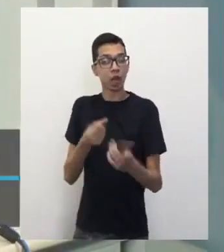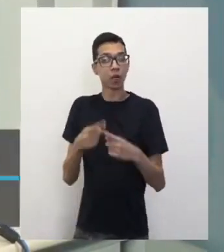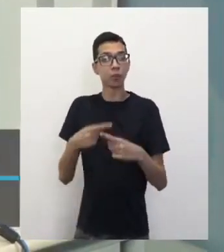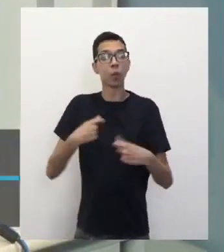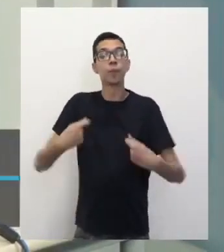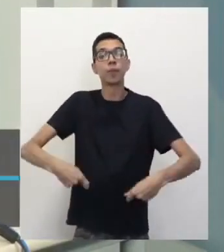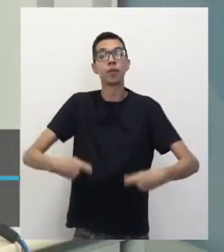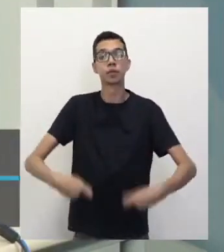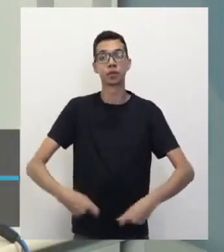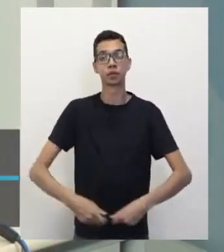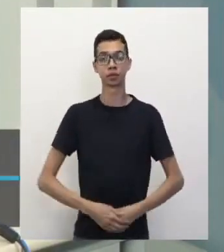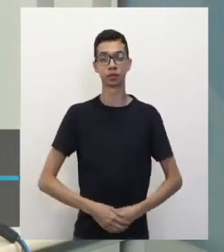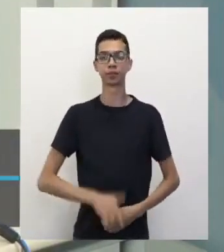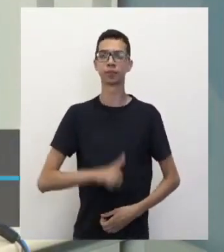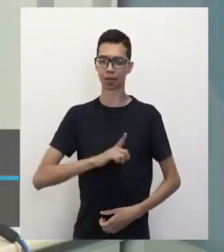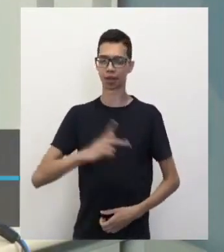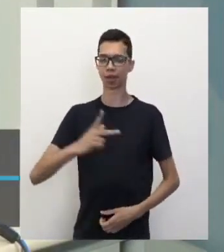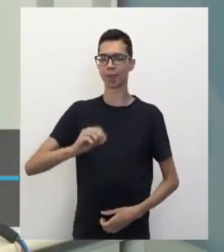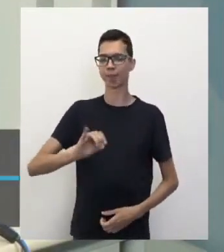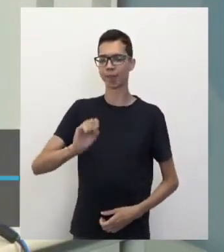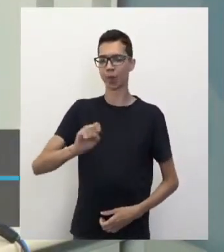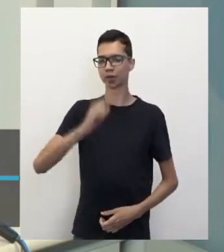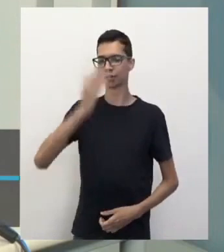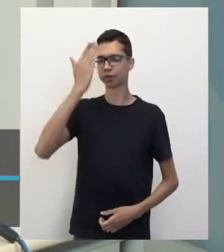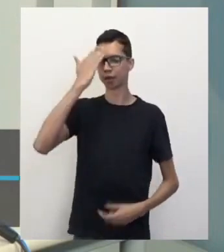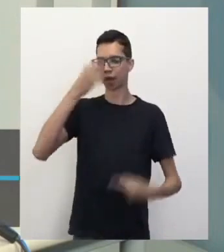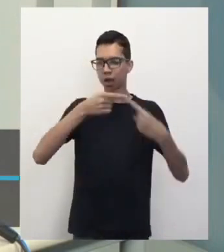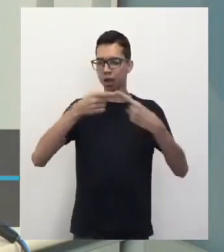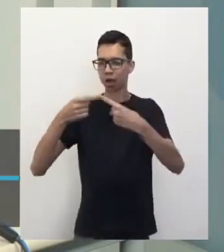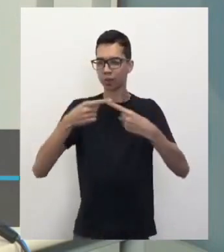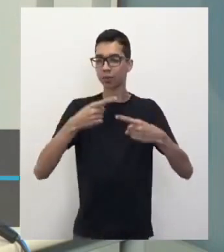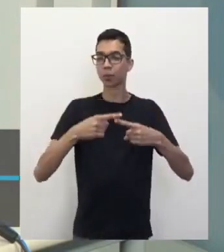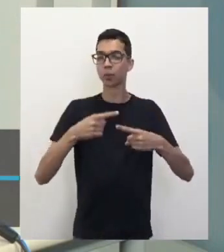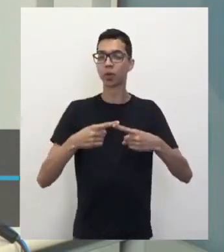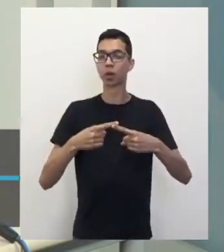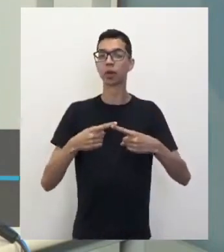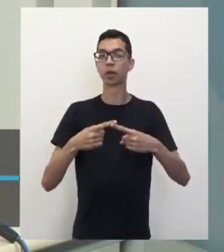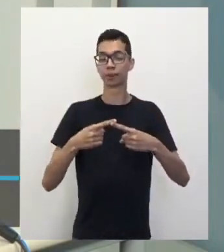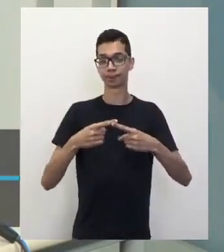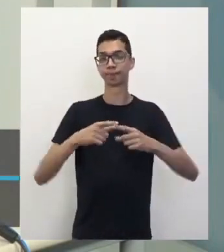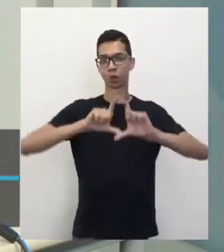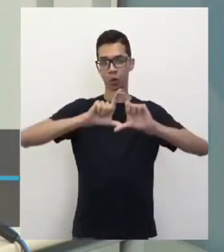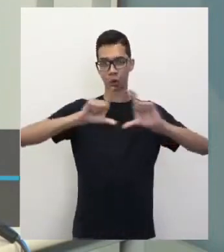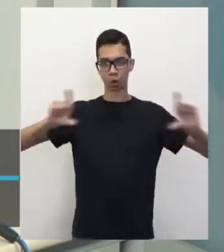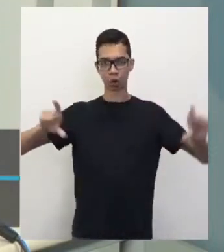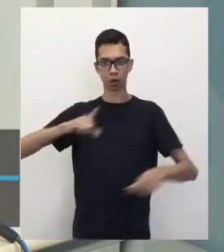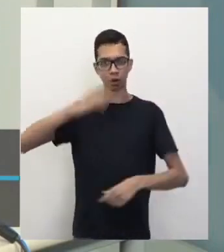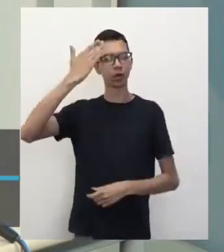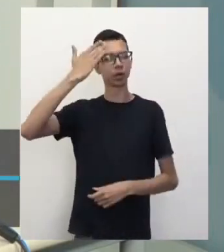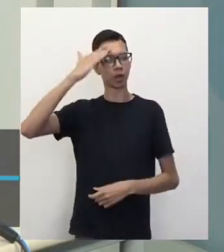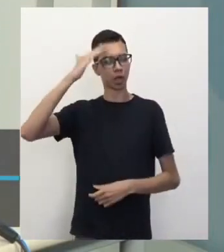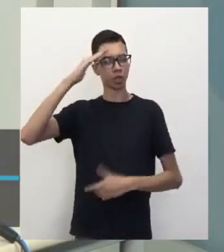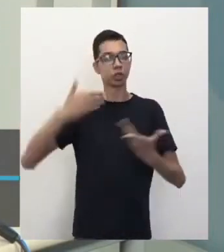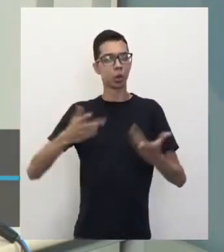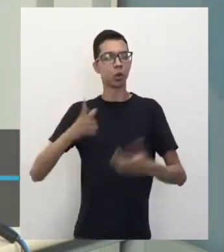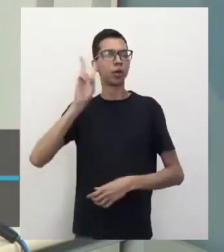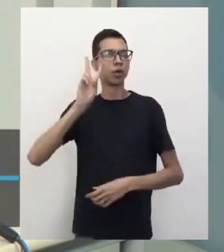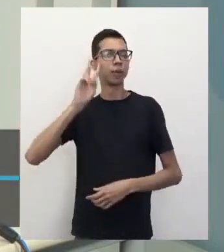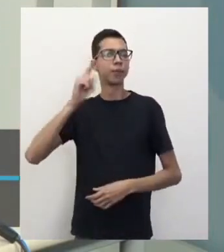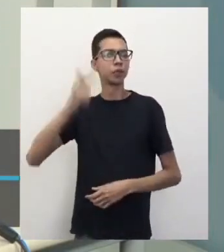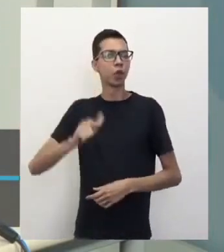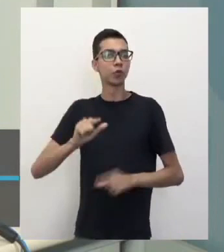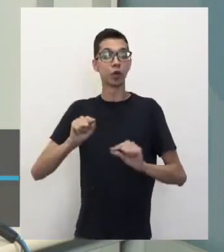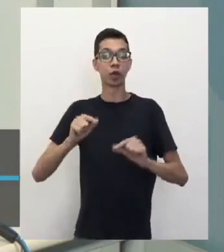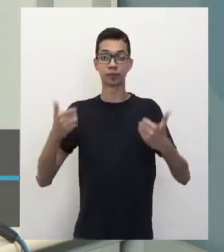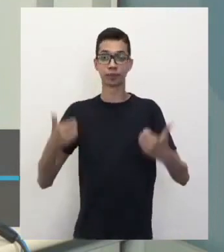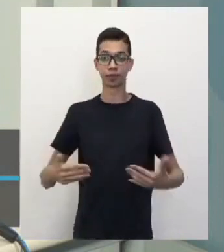dele. Então, aí tem o pois, tá? A ideia de liga o sentido da oração. Então, só para relembrar aí, nós falamos um pouquinho